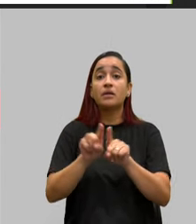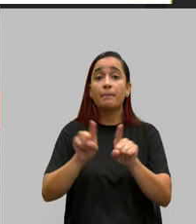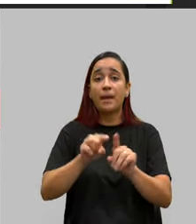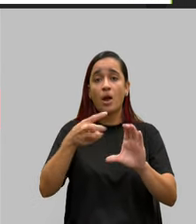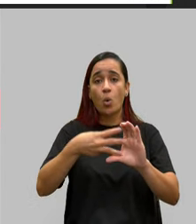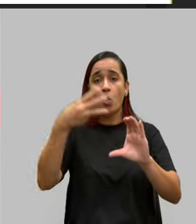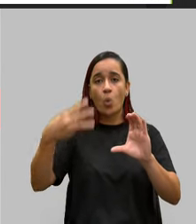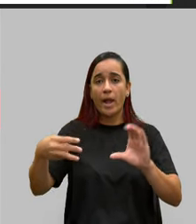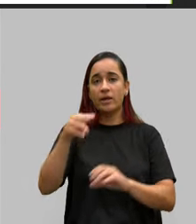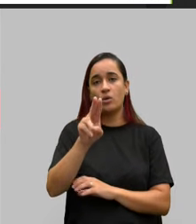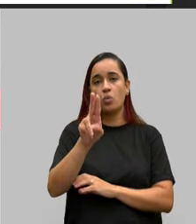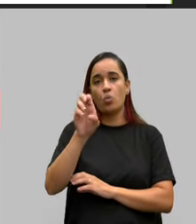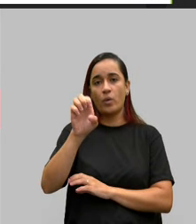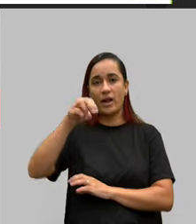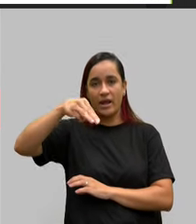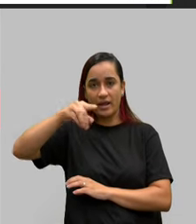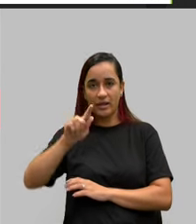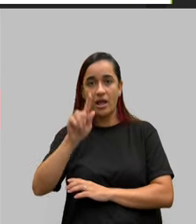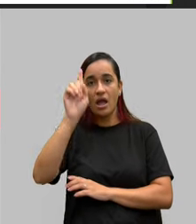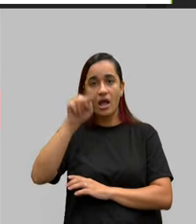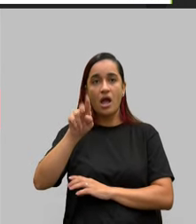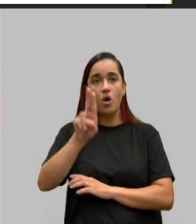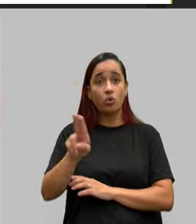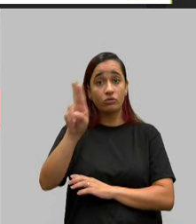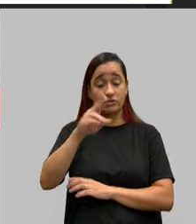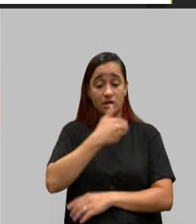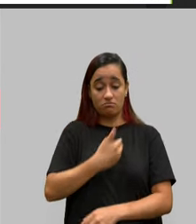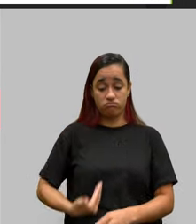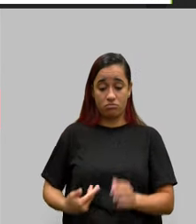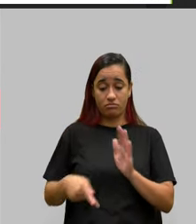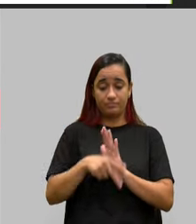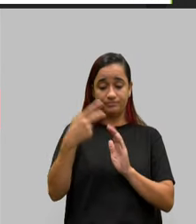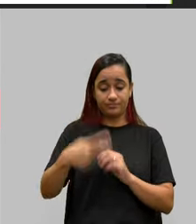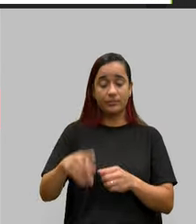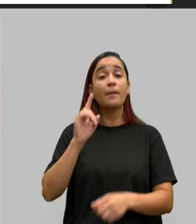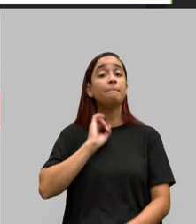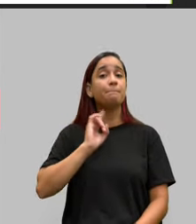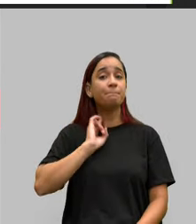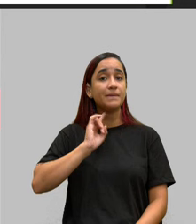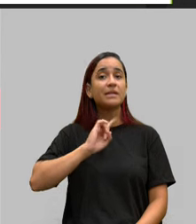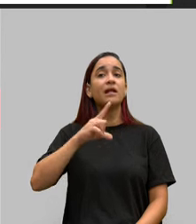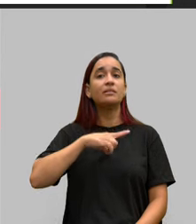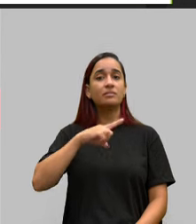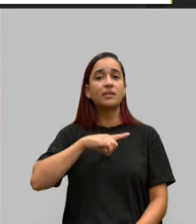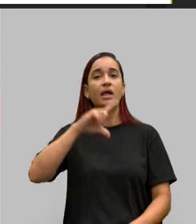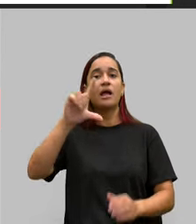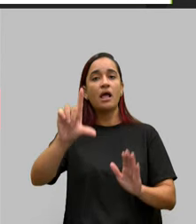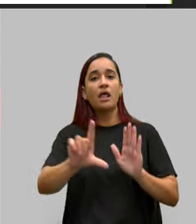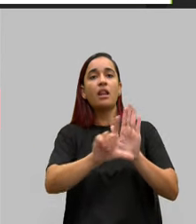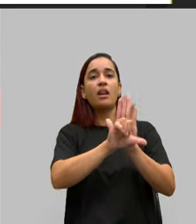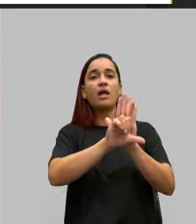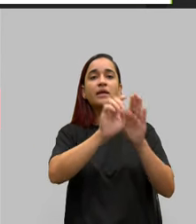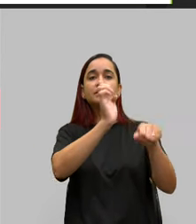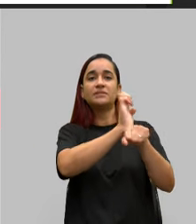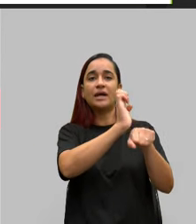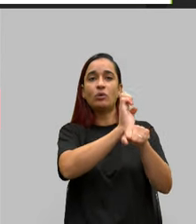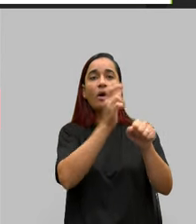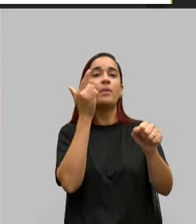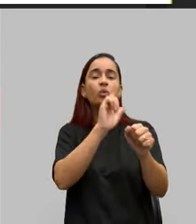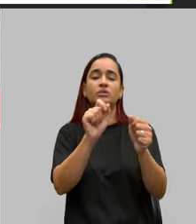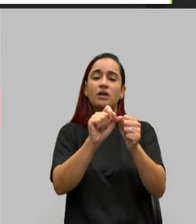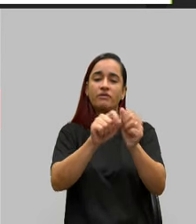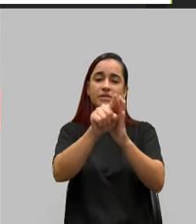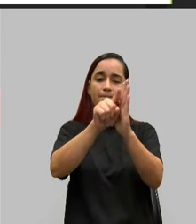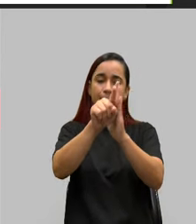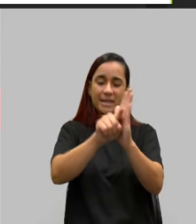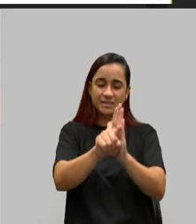Gerais que é uma universidade pública do Estado deve ter garantia da lei estadual para pesquisar cannabis isso vai favorecer